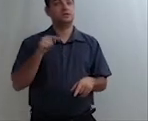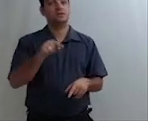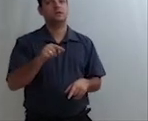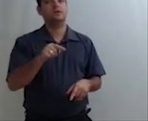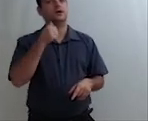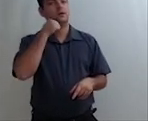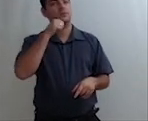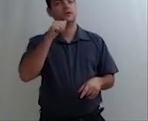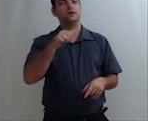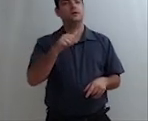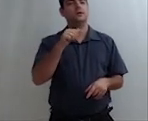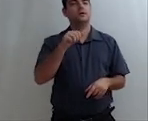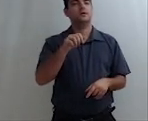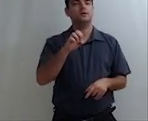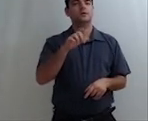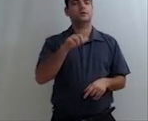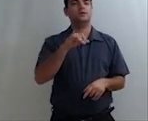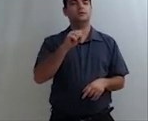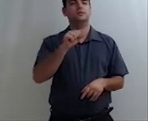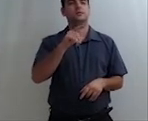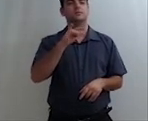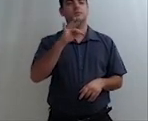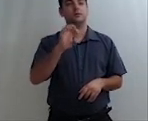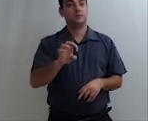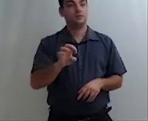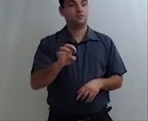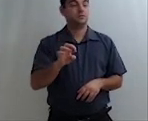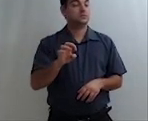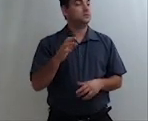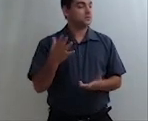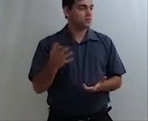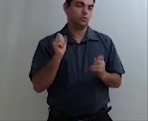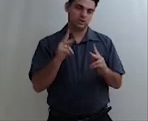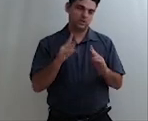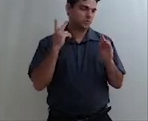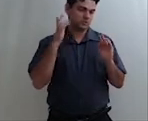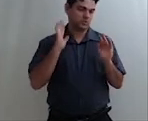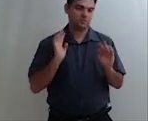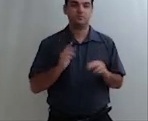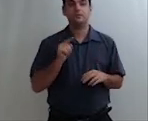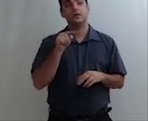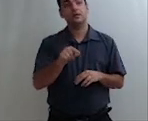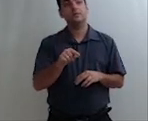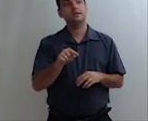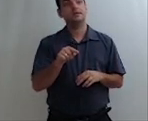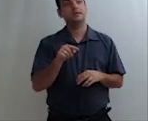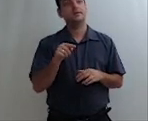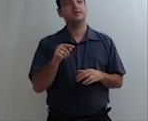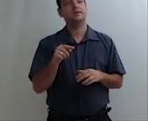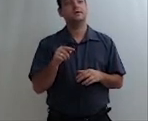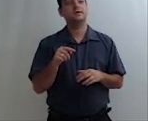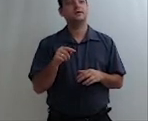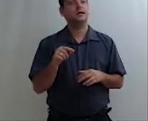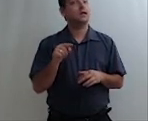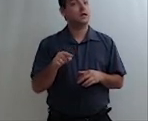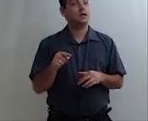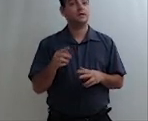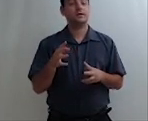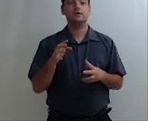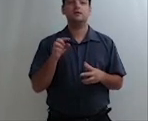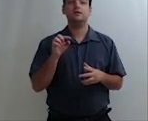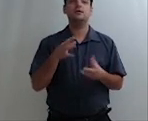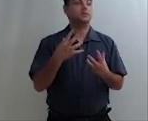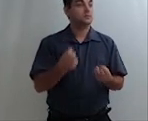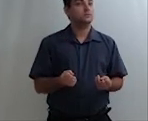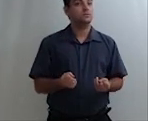D A Dra elizabe Aguiar entretanto essa a desembargadora ela denegou a ordem teve a